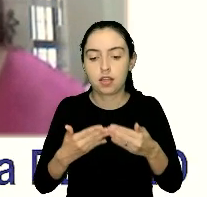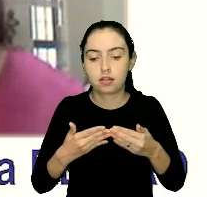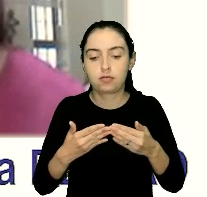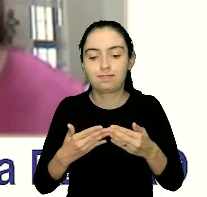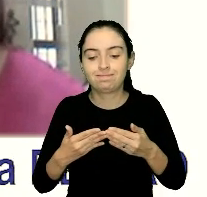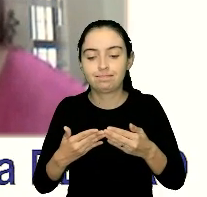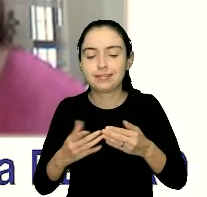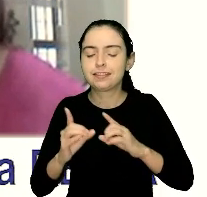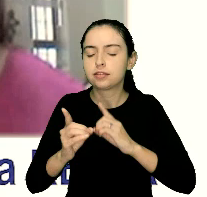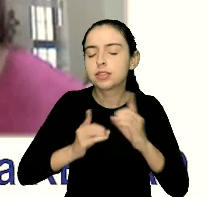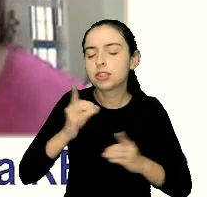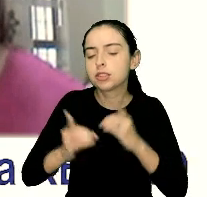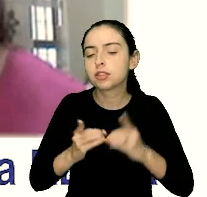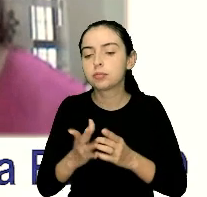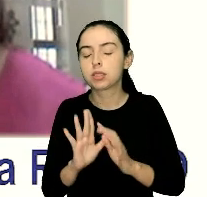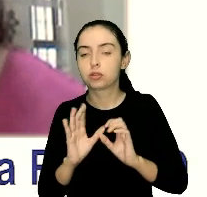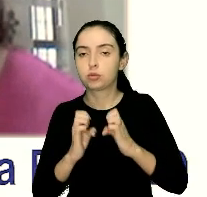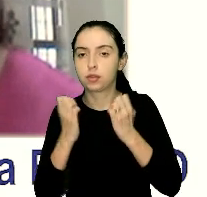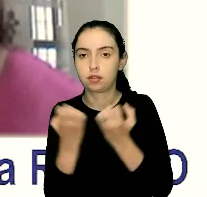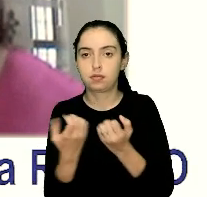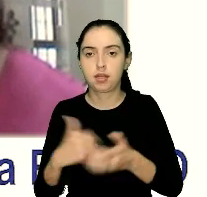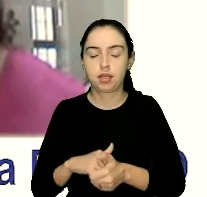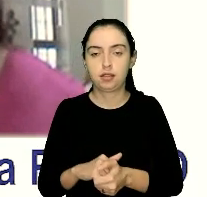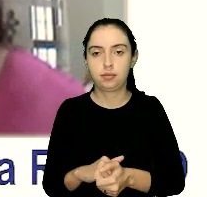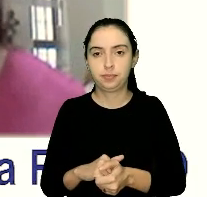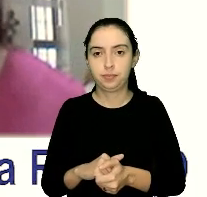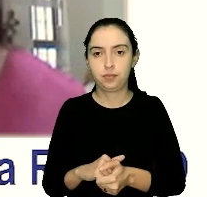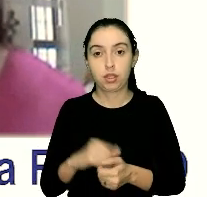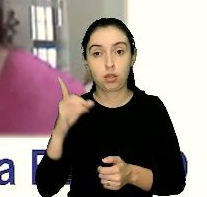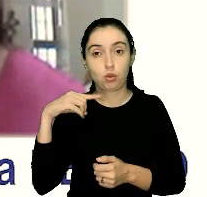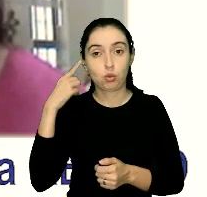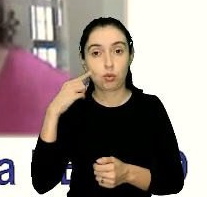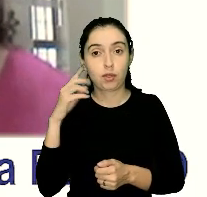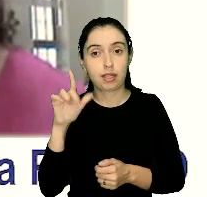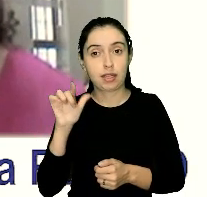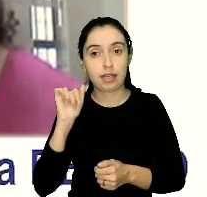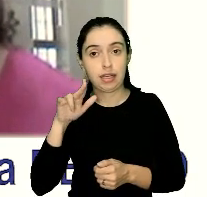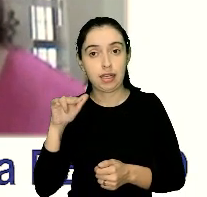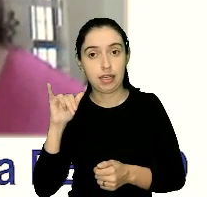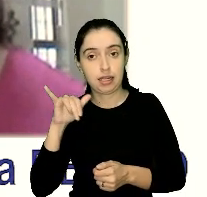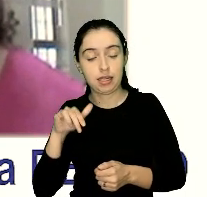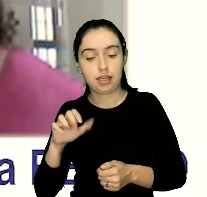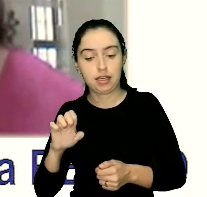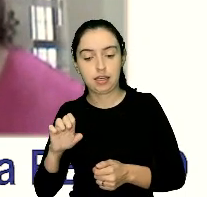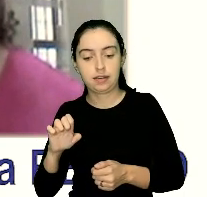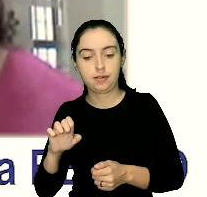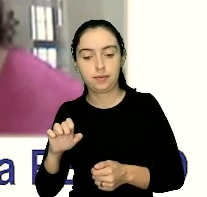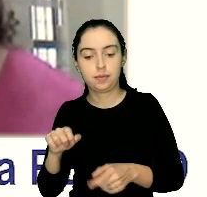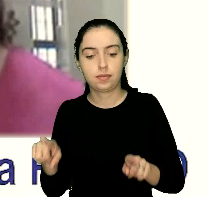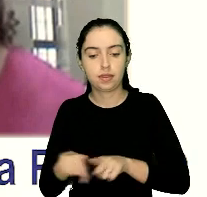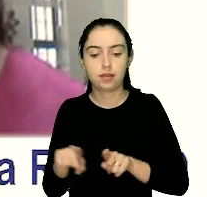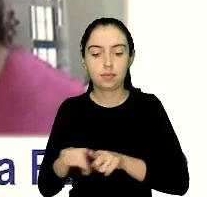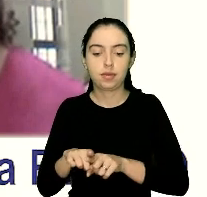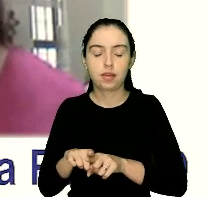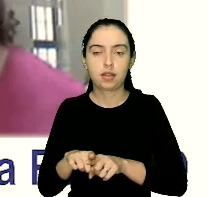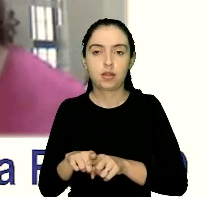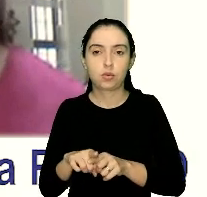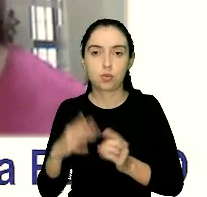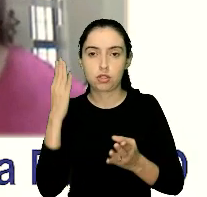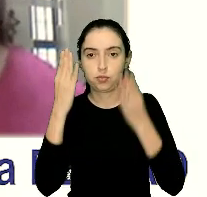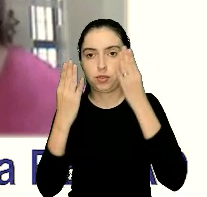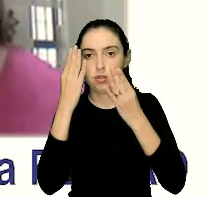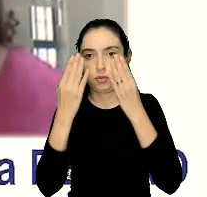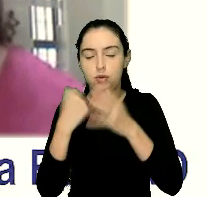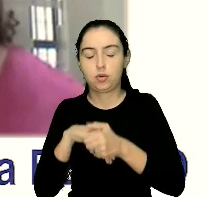evento. E a doutora Liliana e também as nossas psicólogas da Justiça